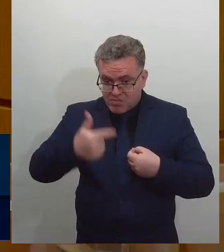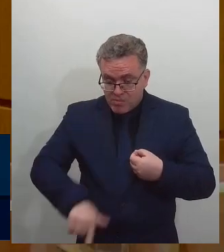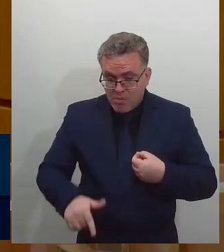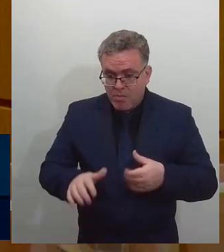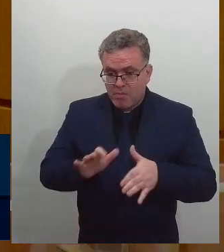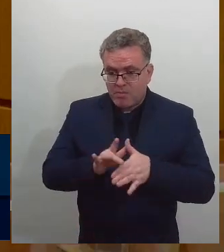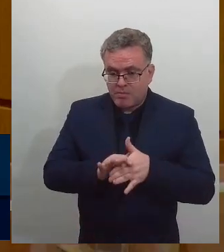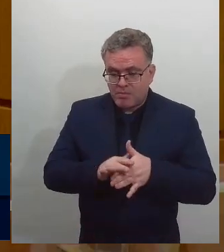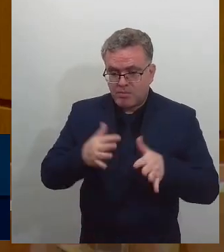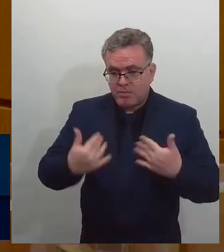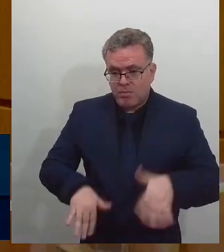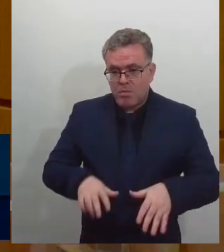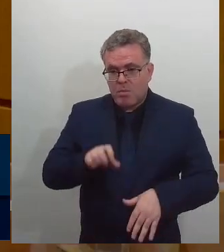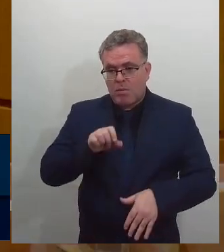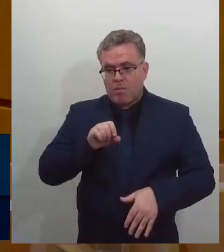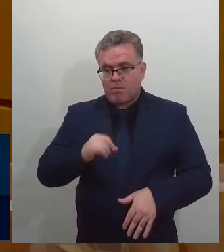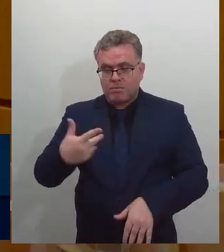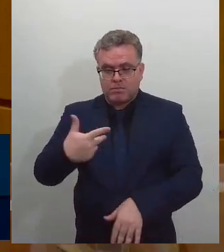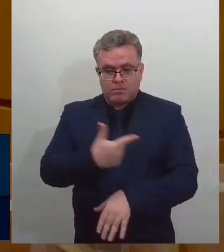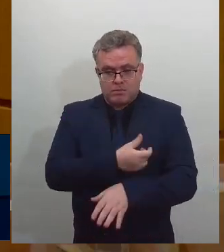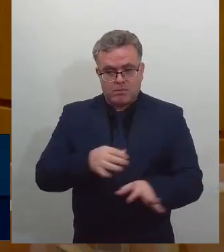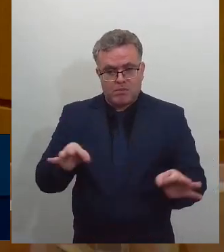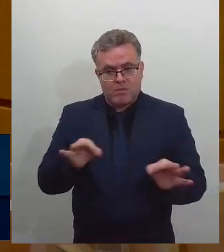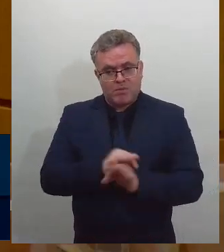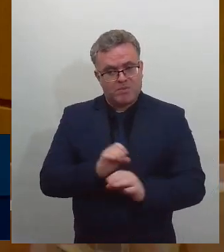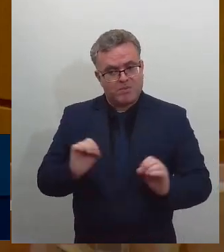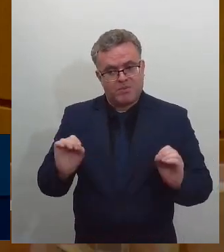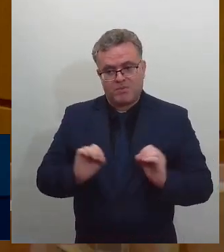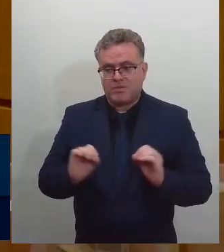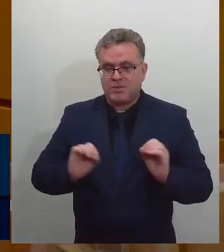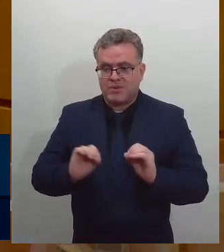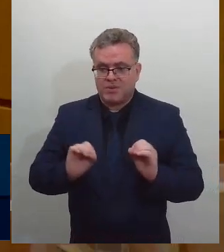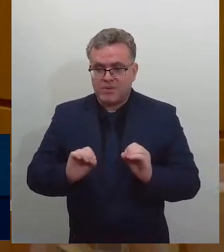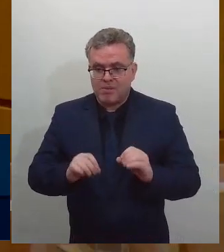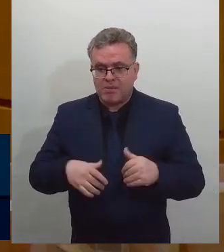caso não mantenhamos nossos esforços de imunização. A gente sabe que